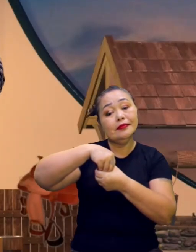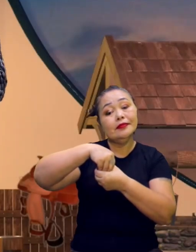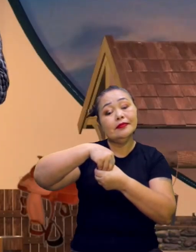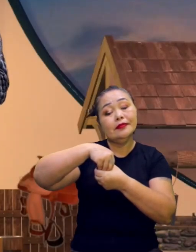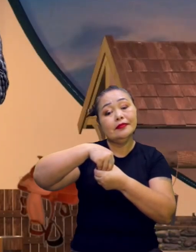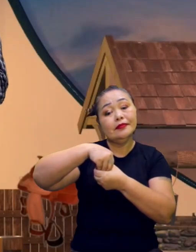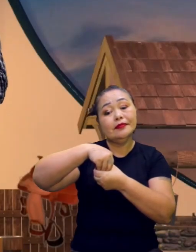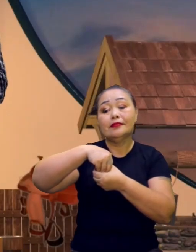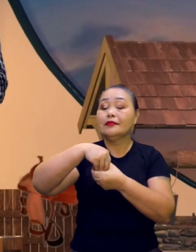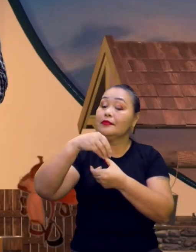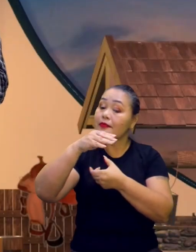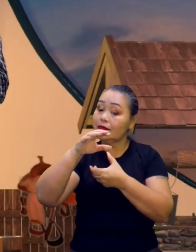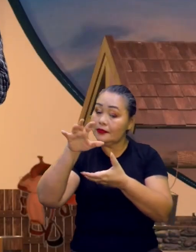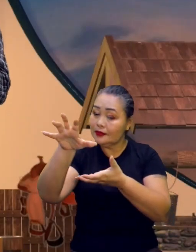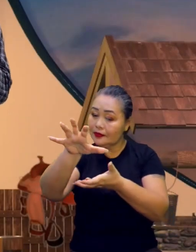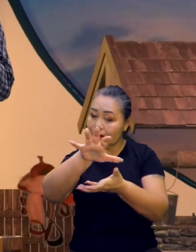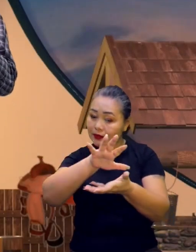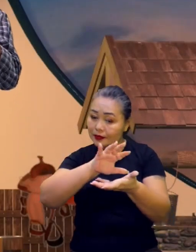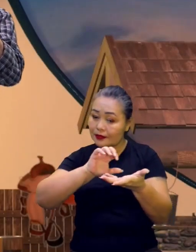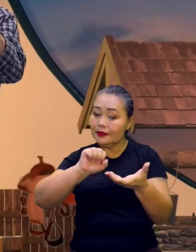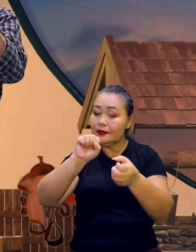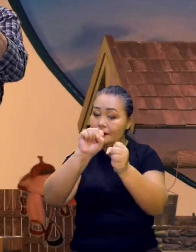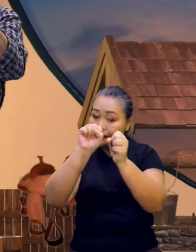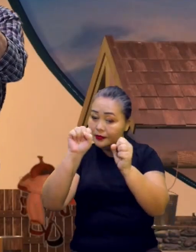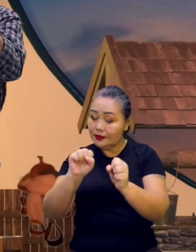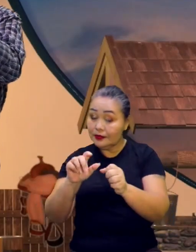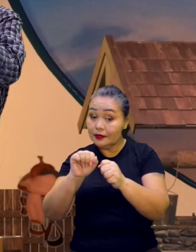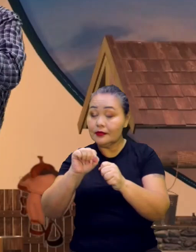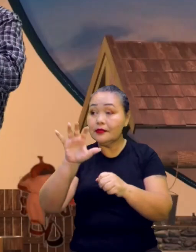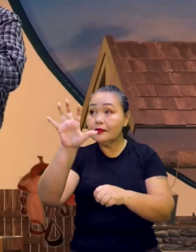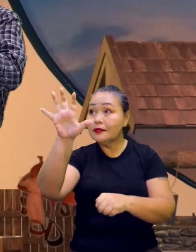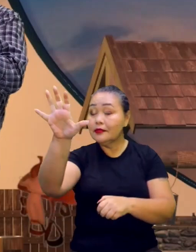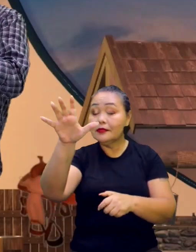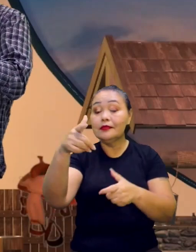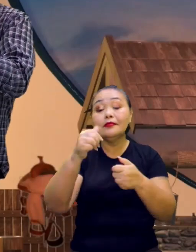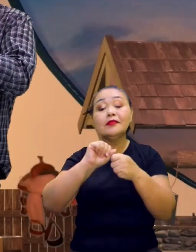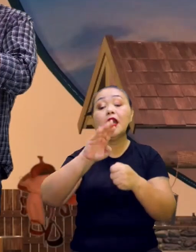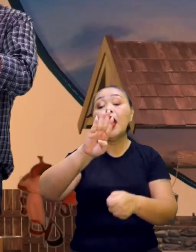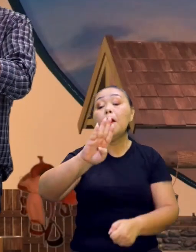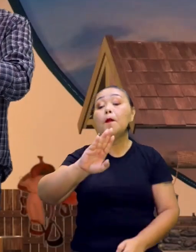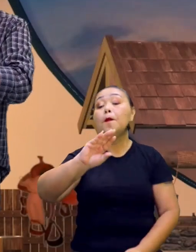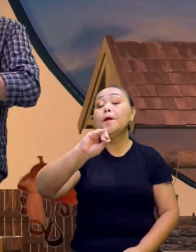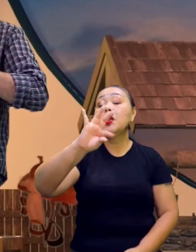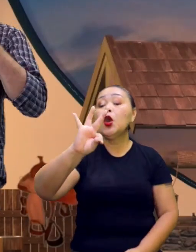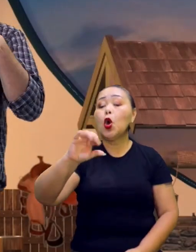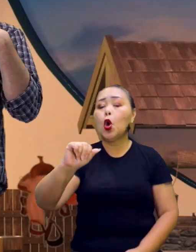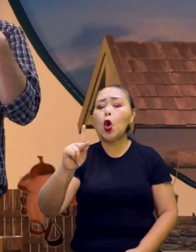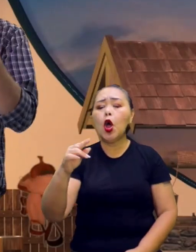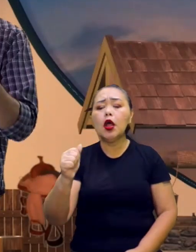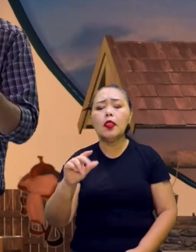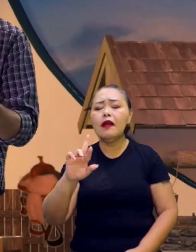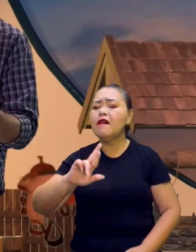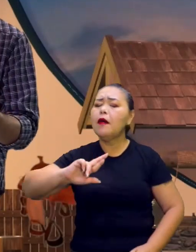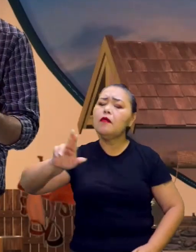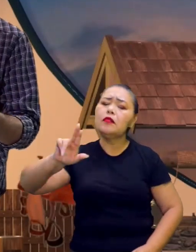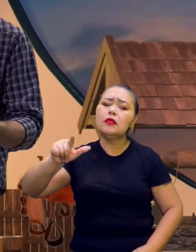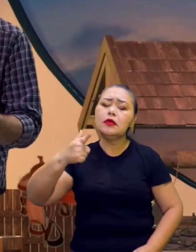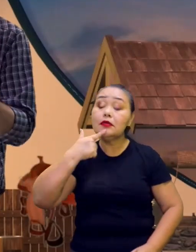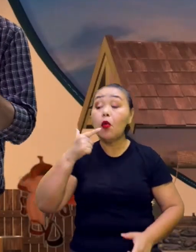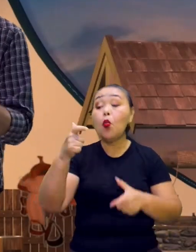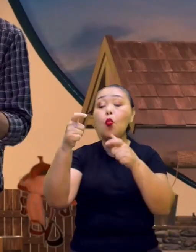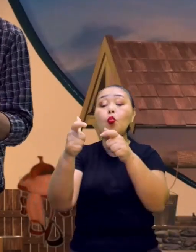por ecossistemas. Esses ecossistemas têm regiões que a gente chama de biotas. As biotas são formadas por diferentes